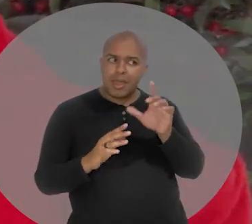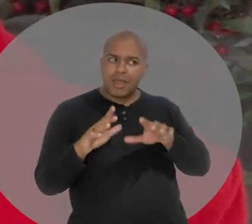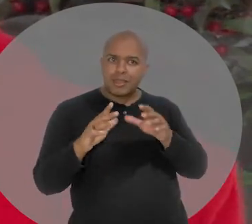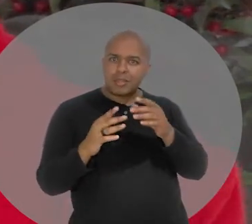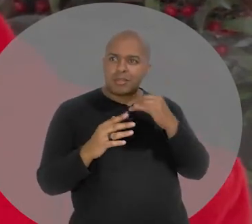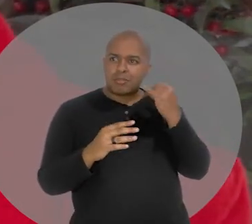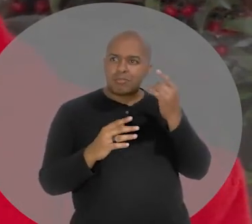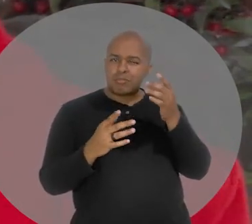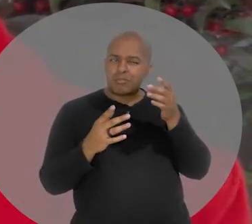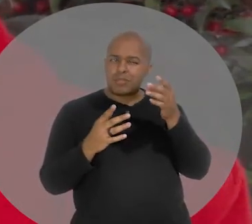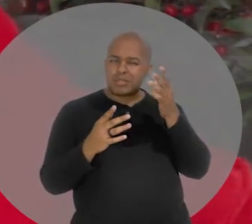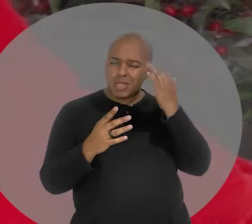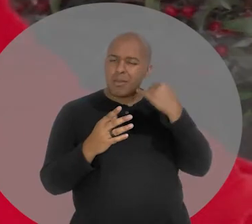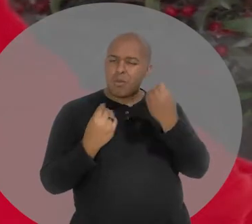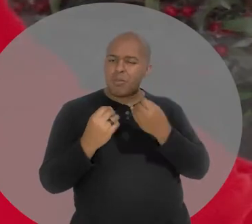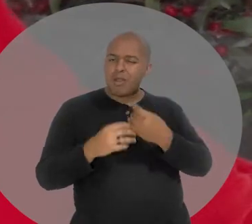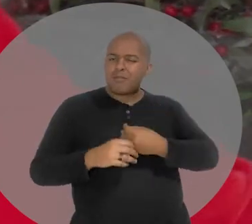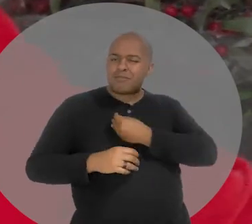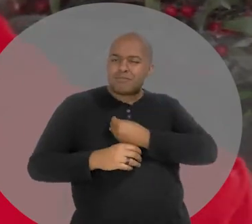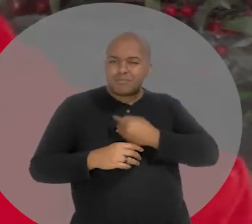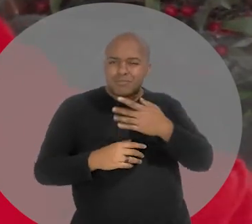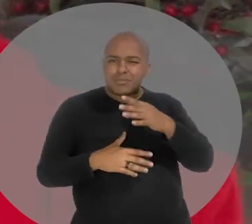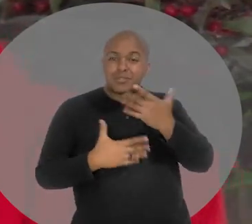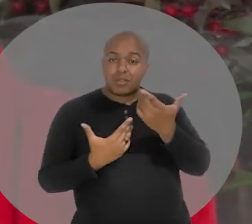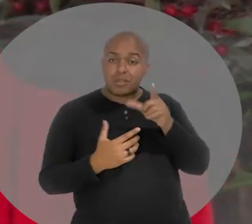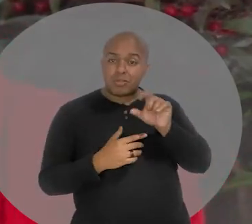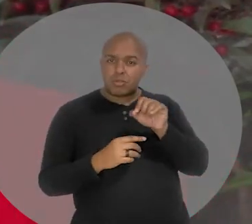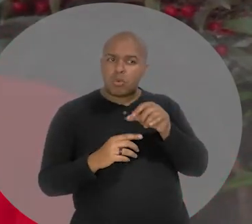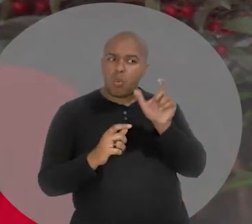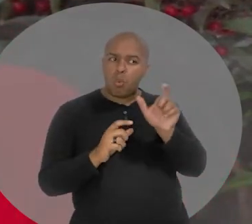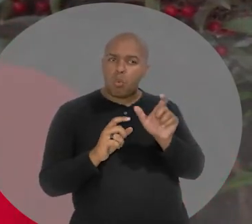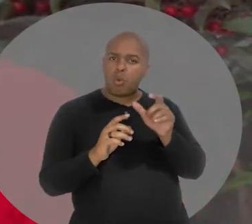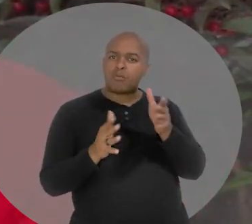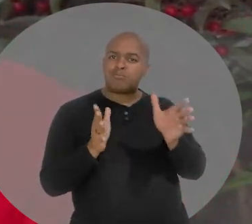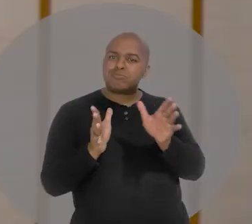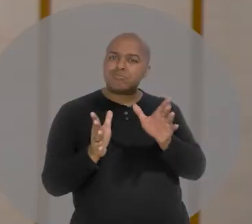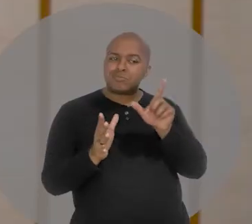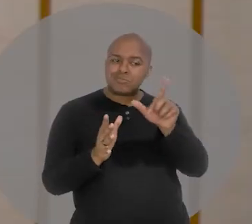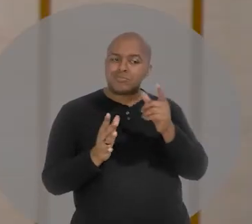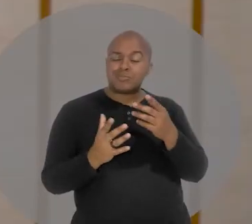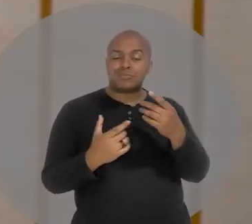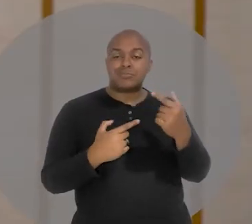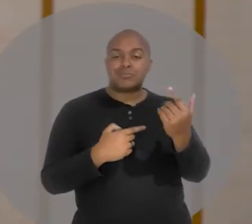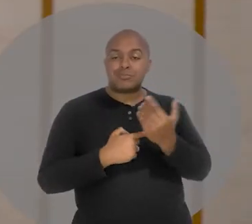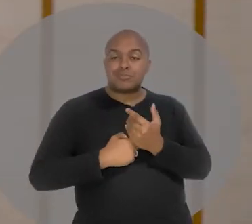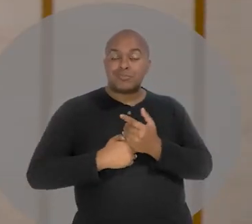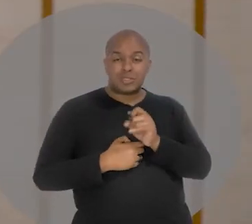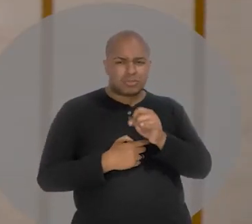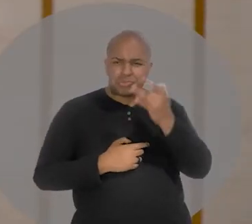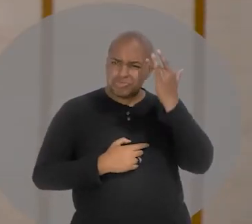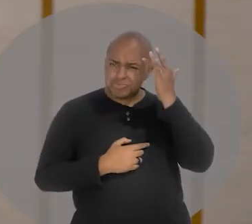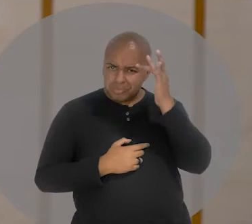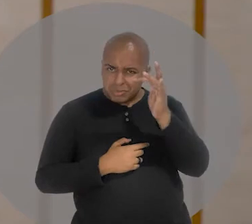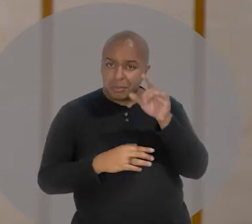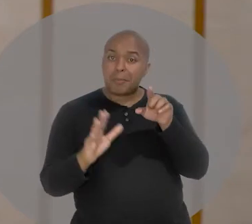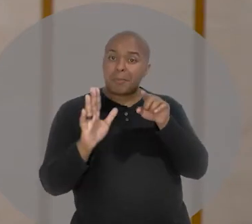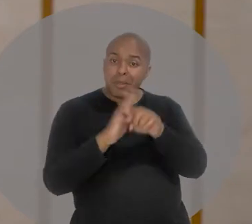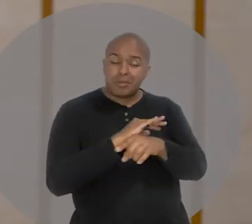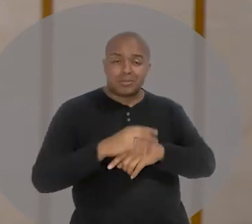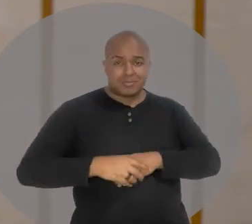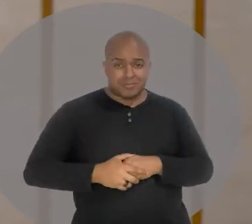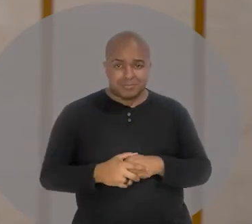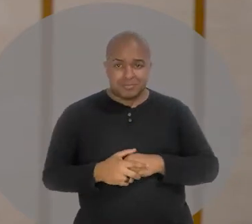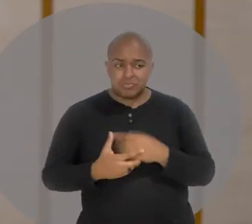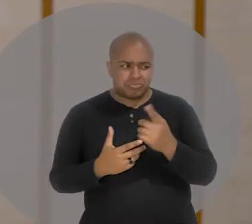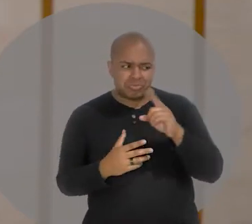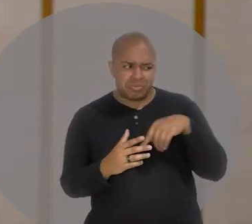realidade dela, logo, ela escolhe o tipo de acessibilidade que lhe convém. Se você não sabe, pergunte. Não